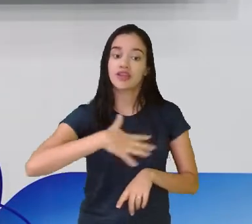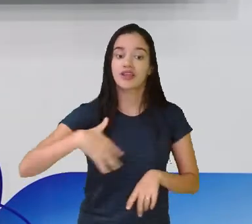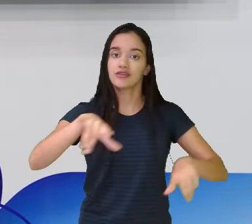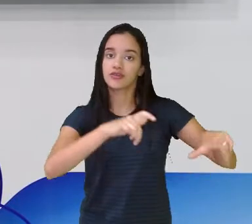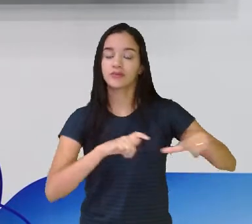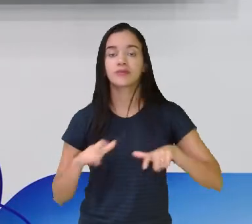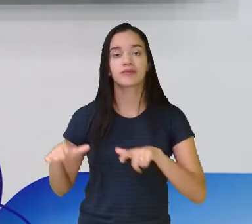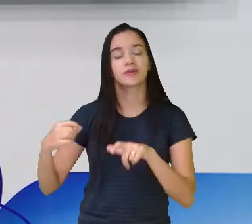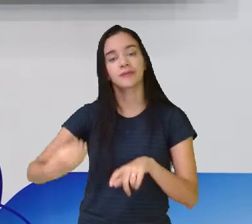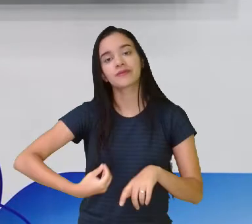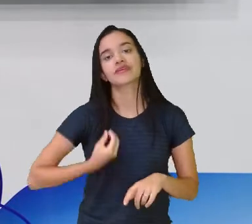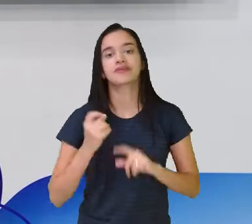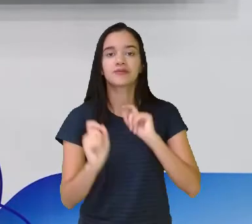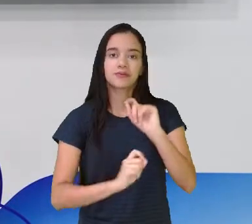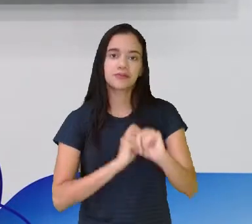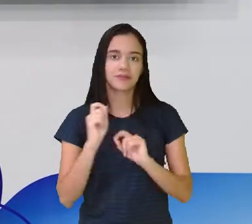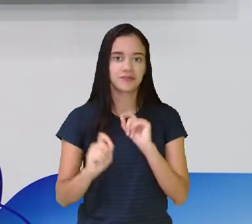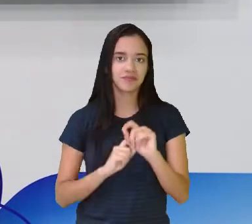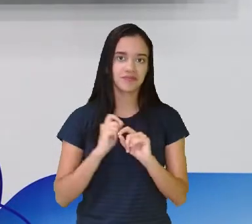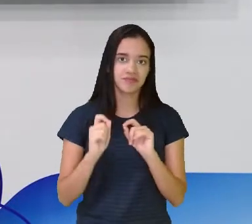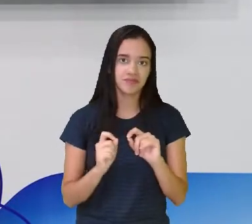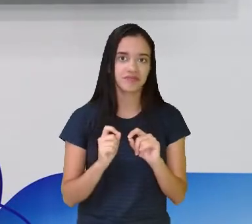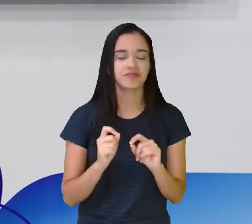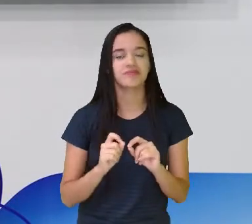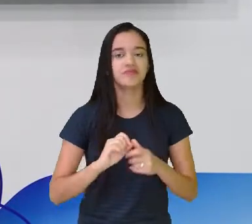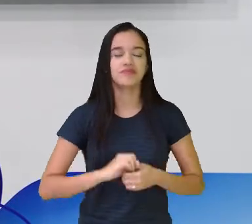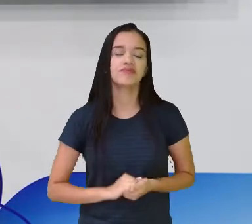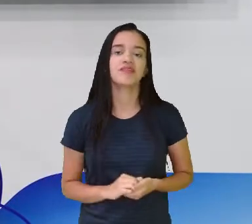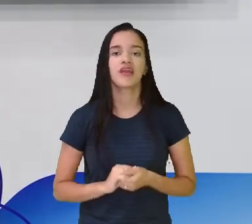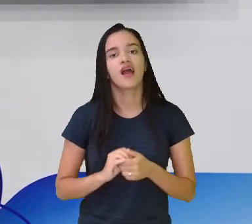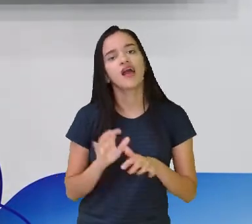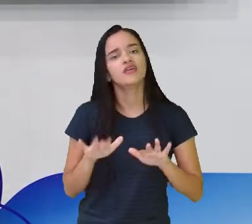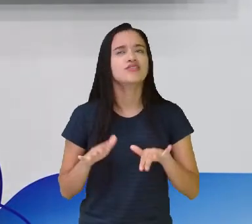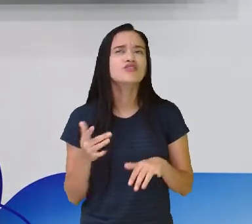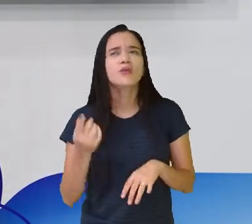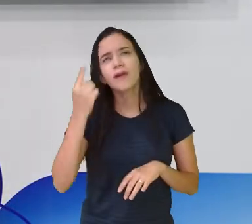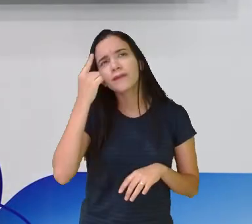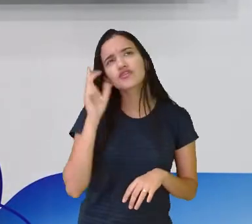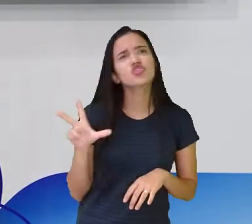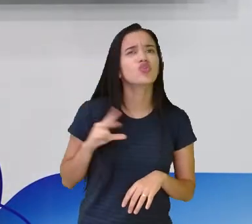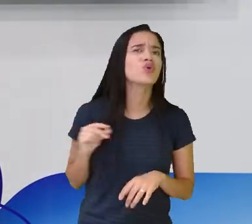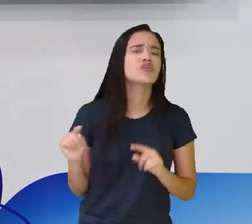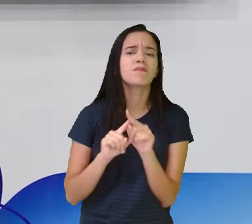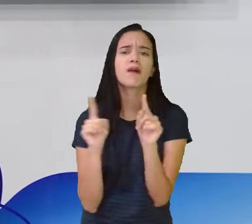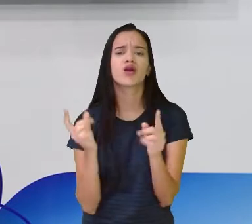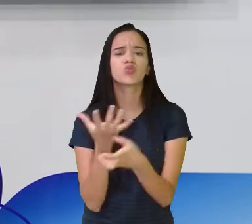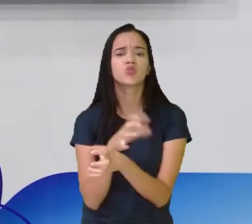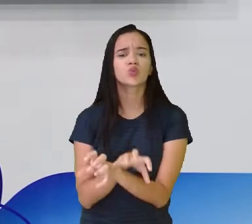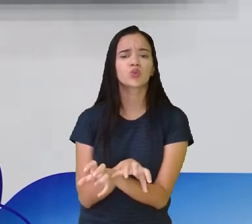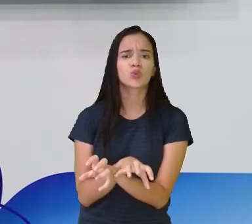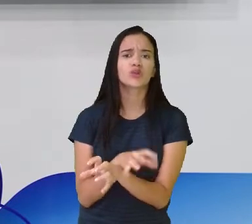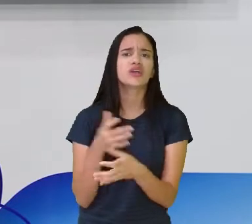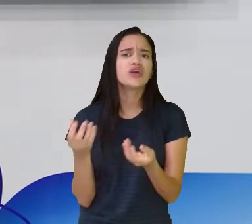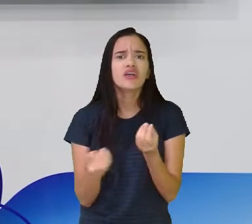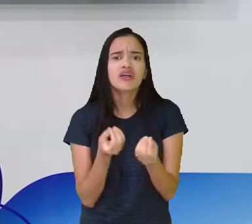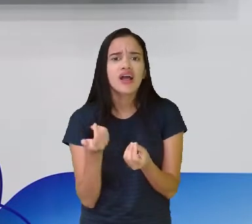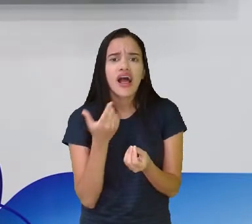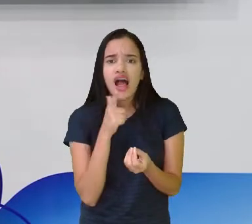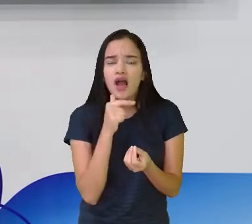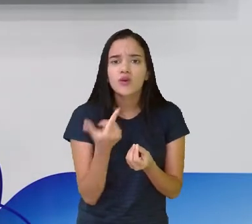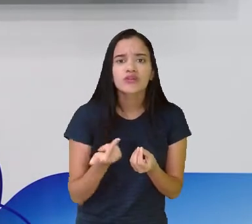presentes ali uma riqueza na biodiversidade. Às vezes a gente pensa, nossa, mas está tão seco, não tem água, será que